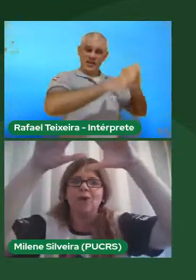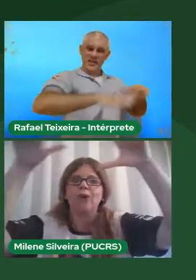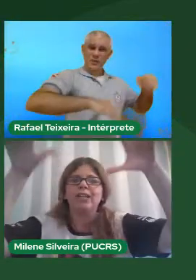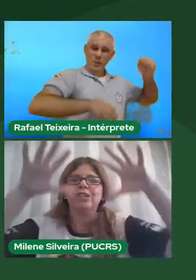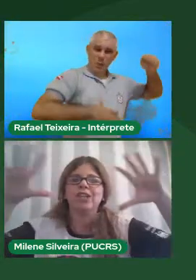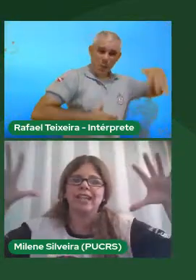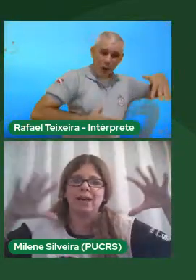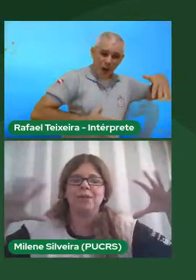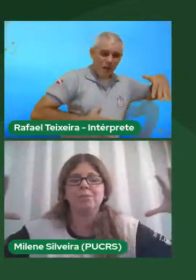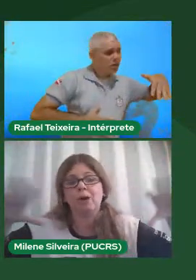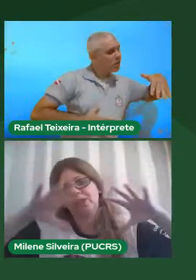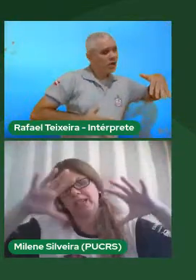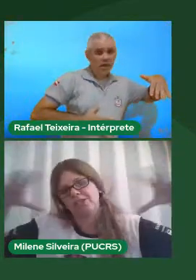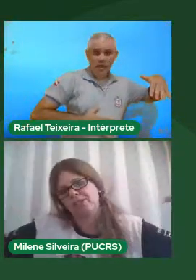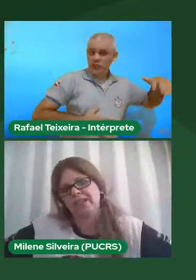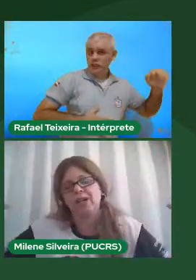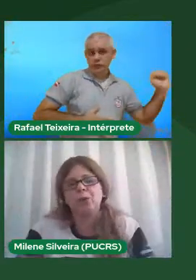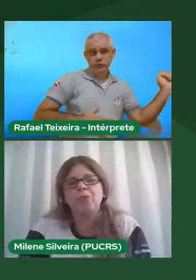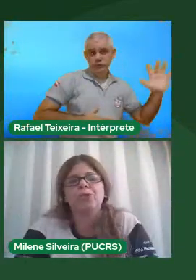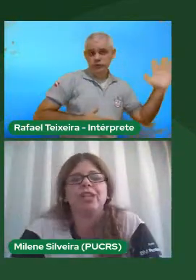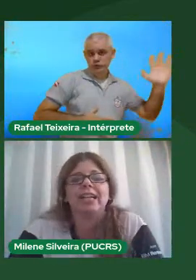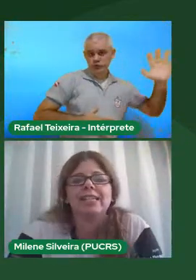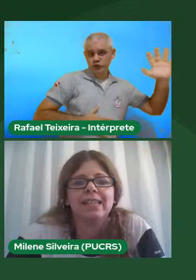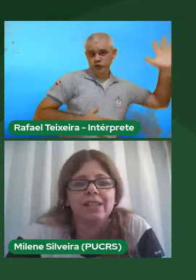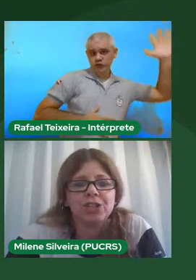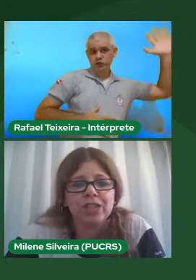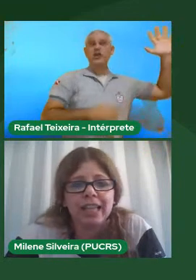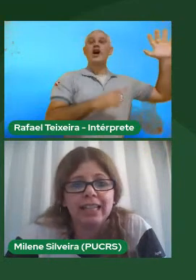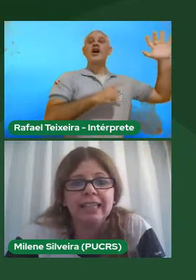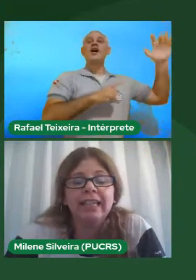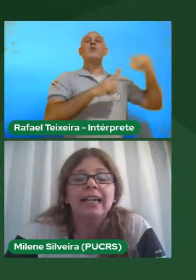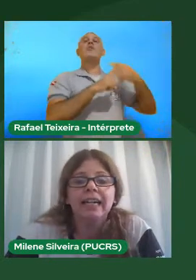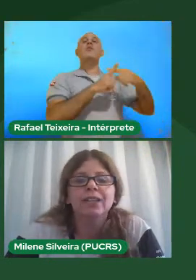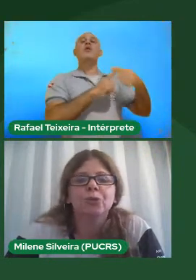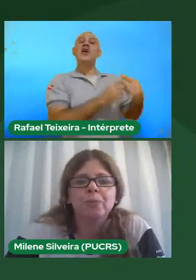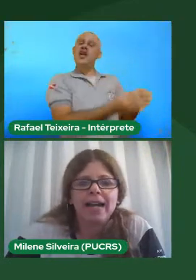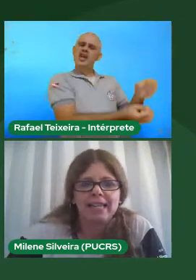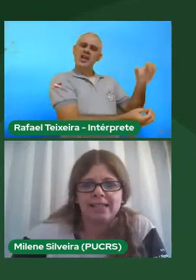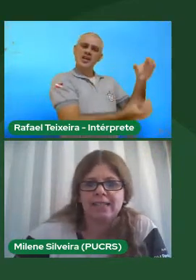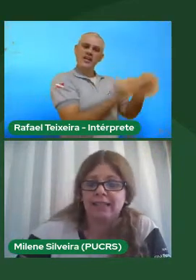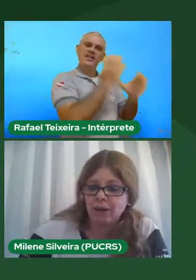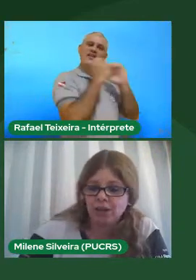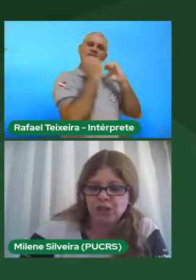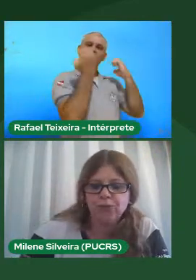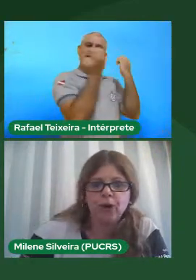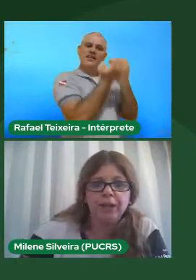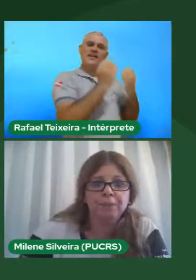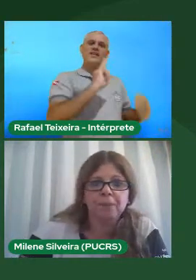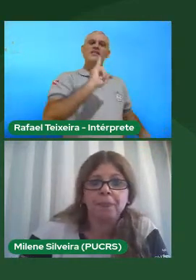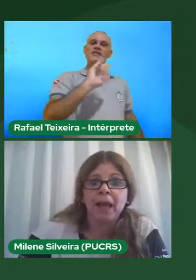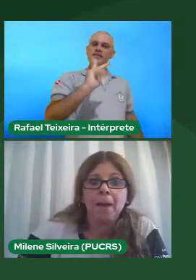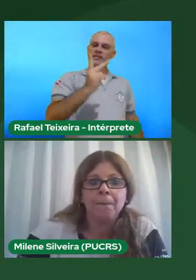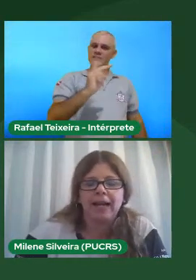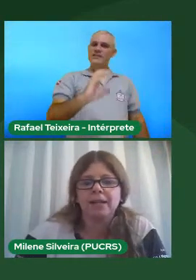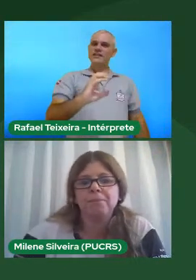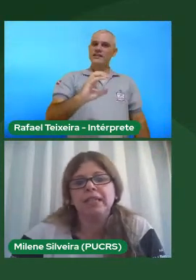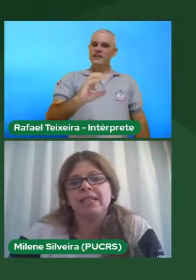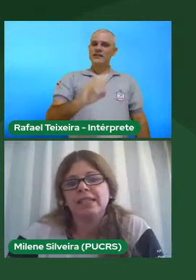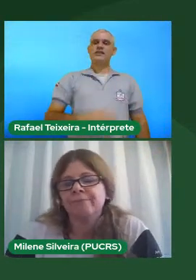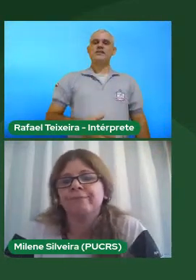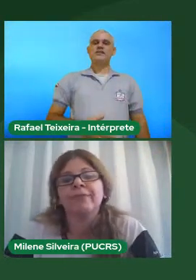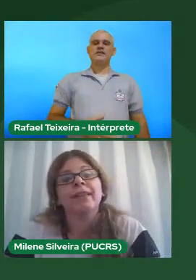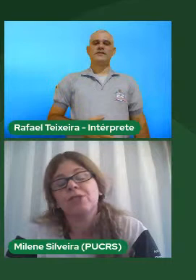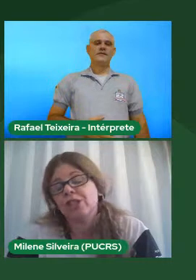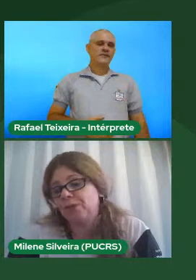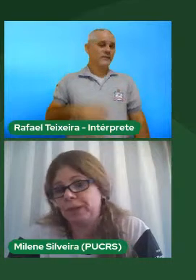deram origem, né, principalmente aos grandes grupos de IHC que a gente tem no país. Então, a gente foi para